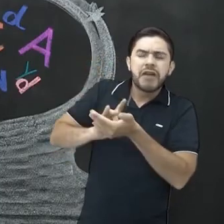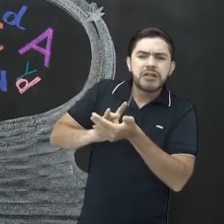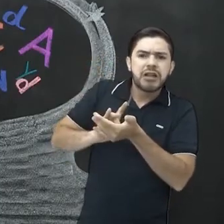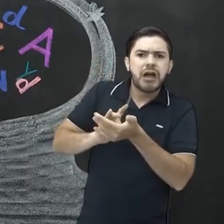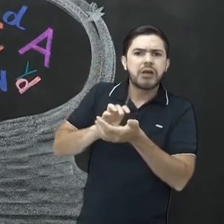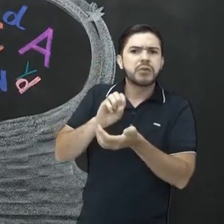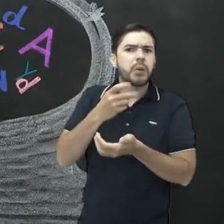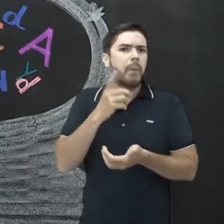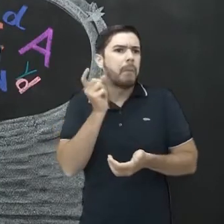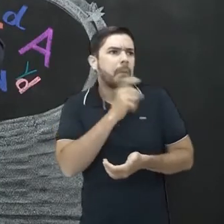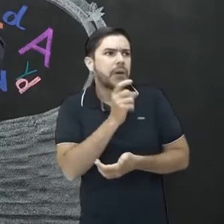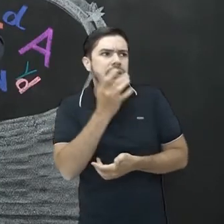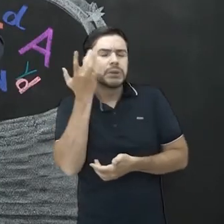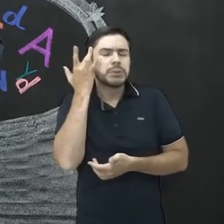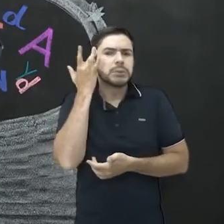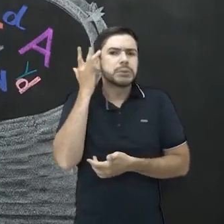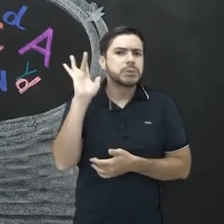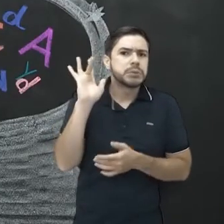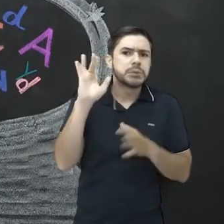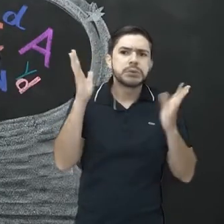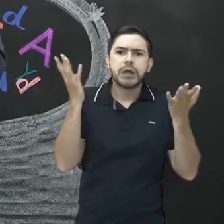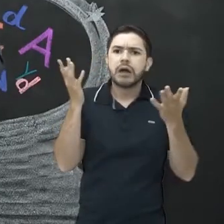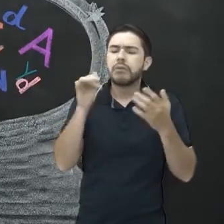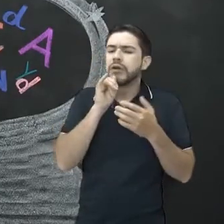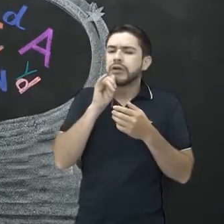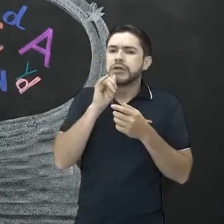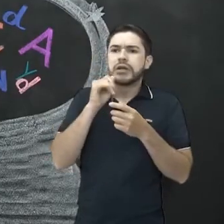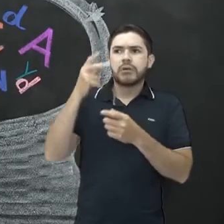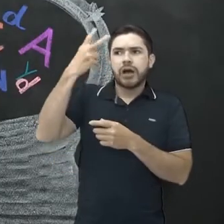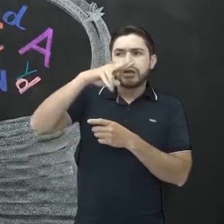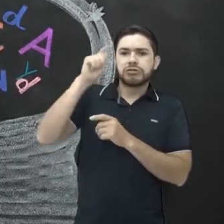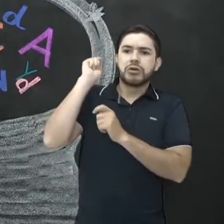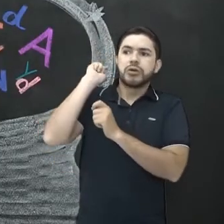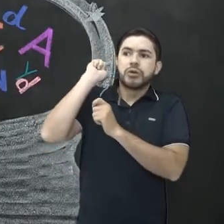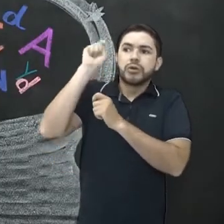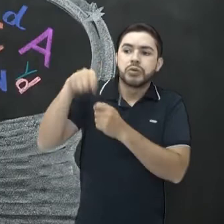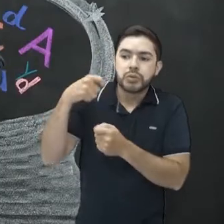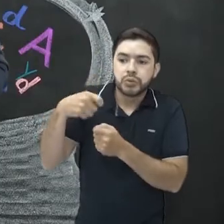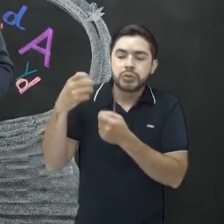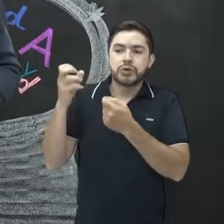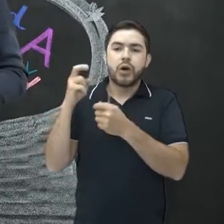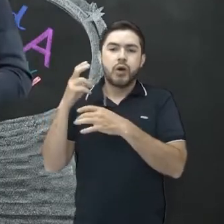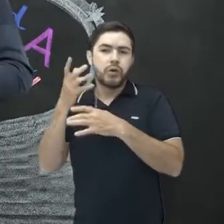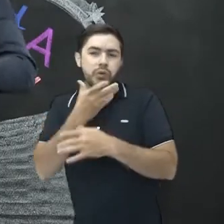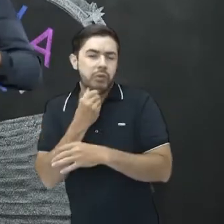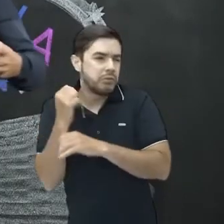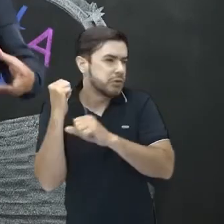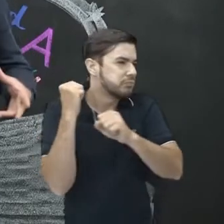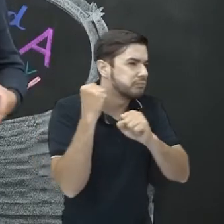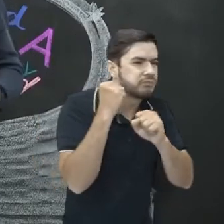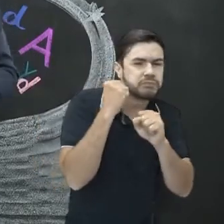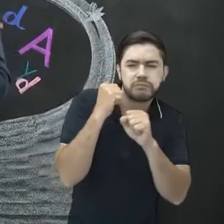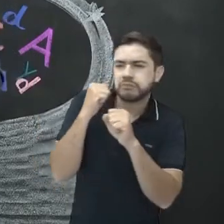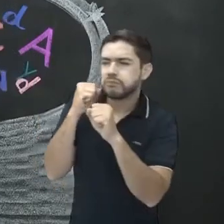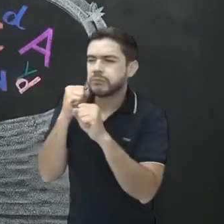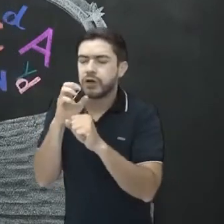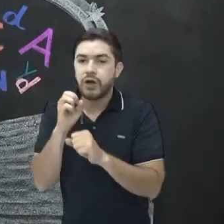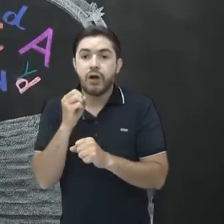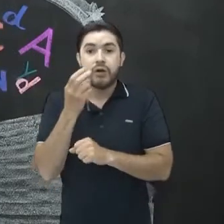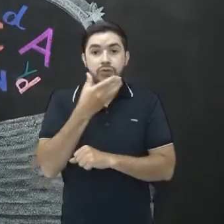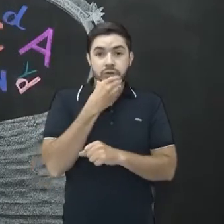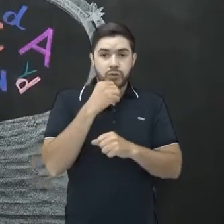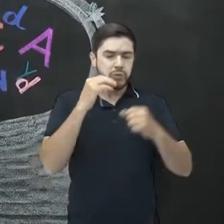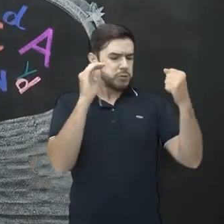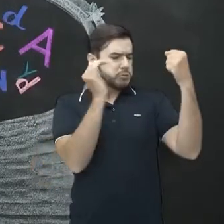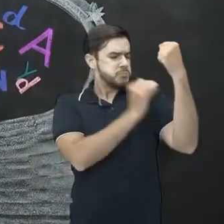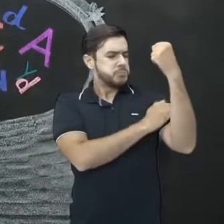fato aconteceram. É a história de um pescador, é a história de um caçador, é a história de um valente que enfrenta obstáculos, enfrenta